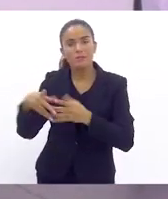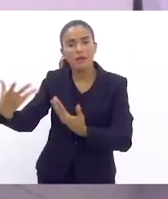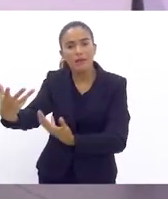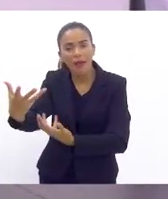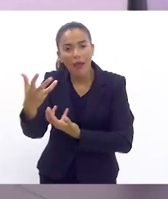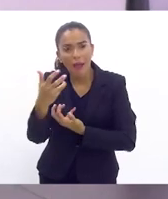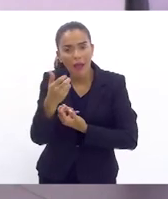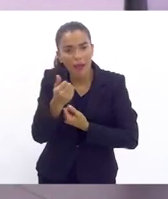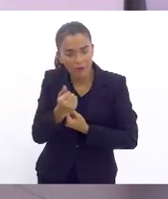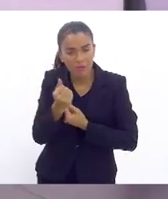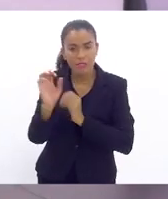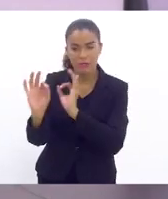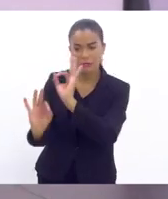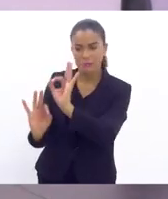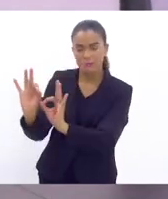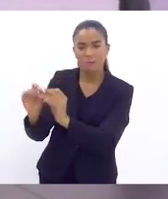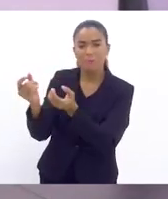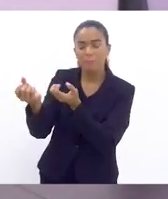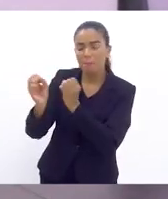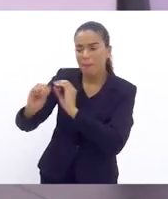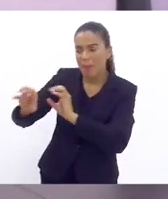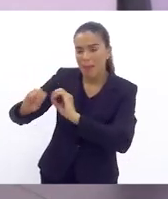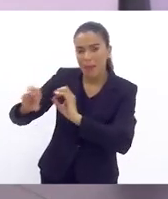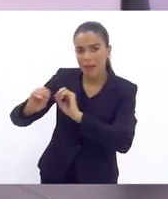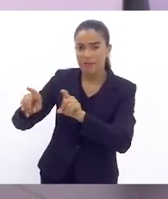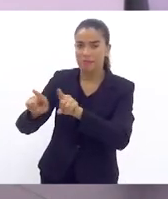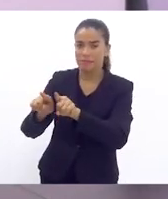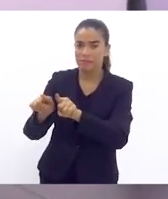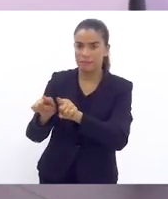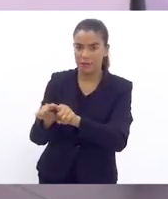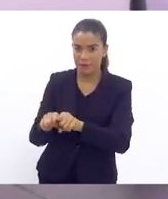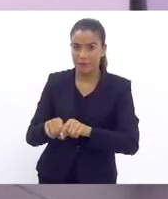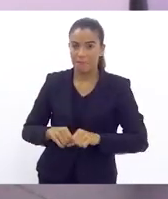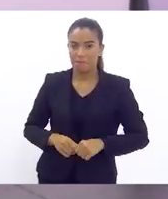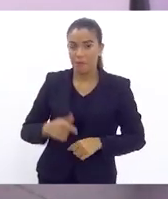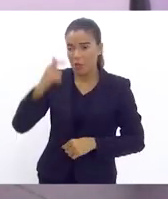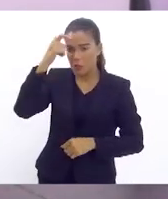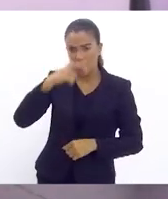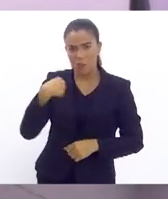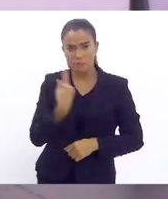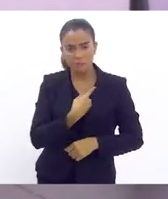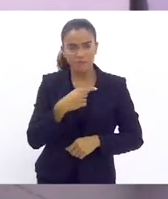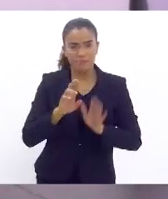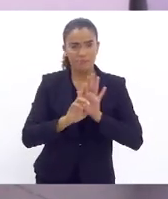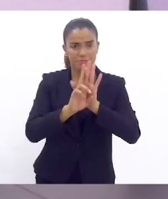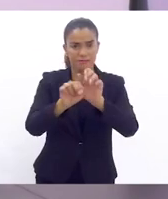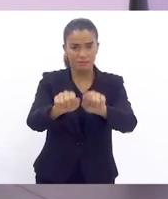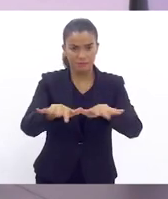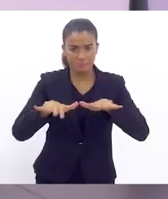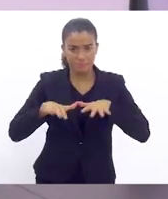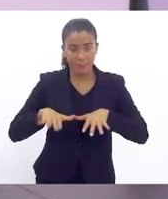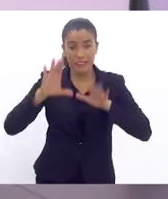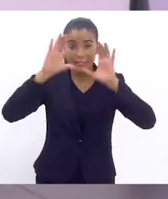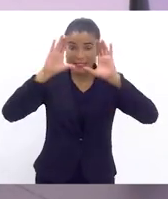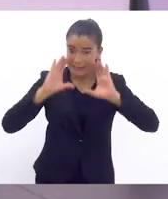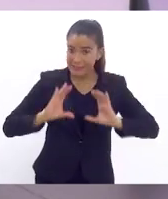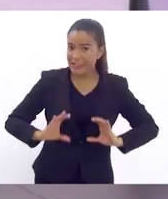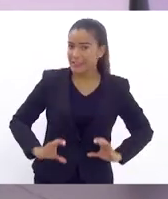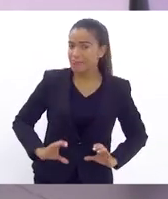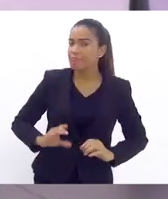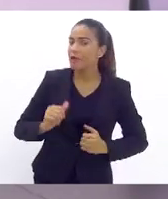cada vez mais preparado para uma sociedade mais justa então nós estamos aqui como parlamentares mas sobretudo como cidadãos para